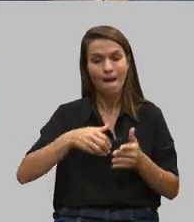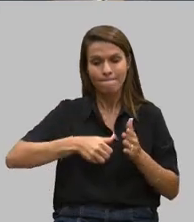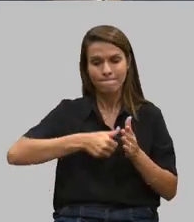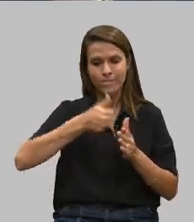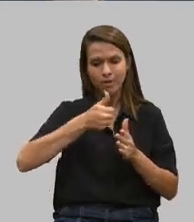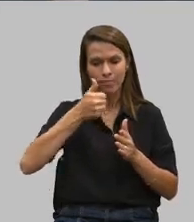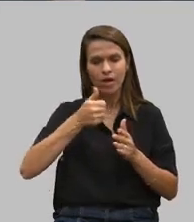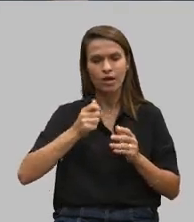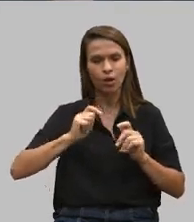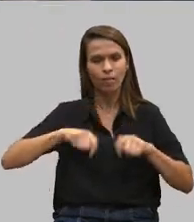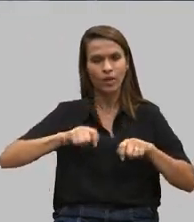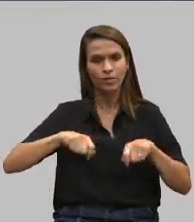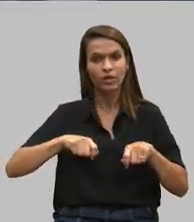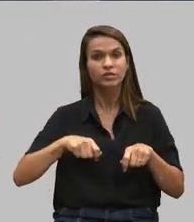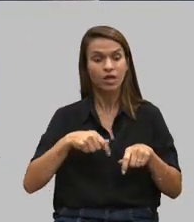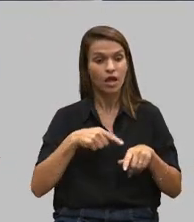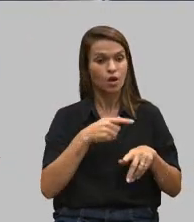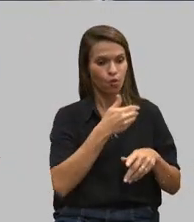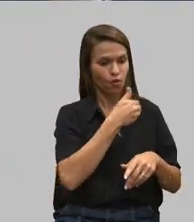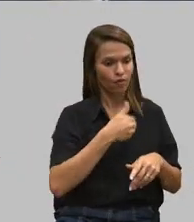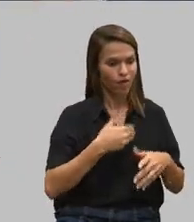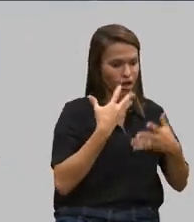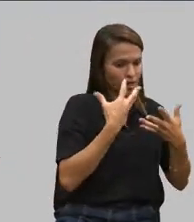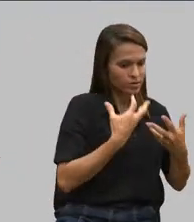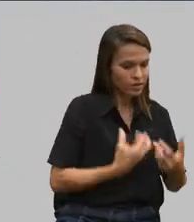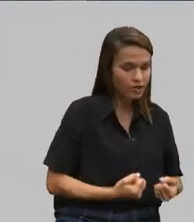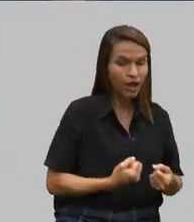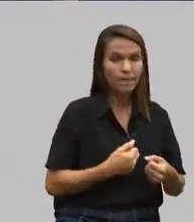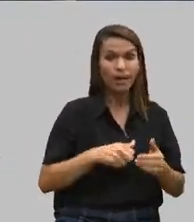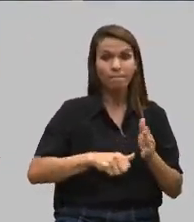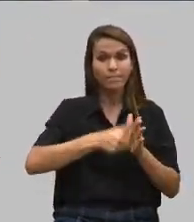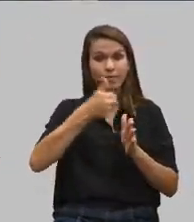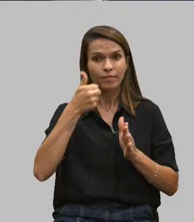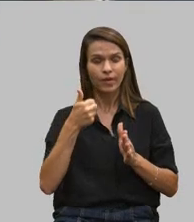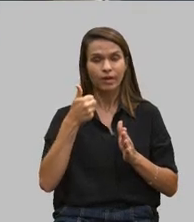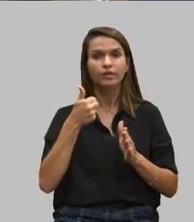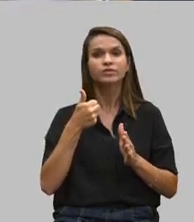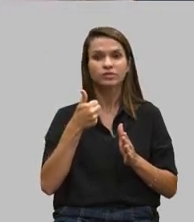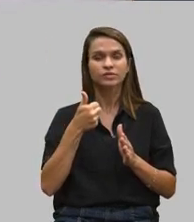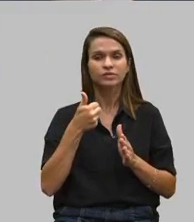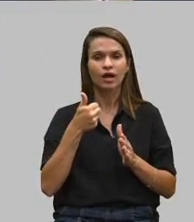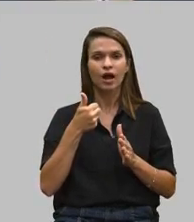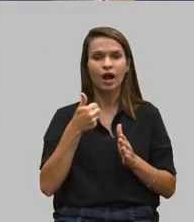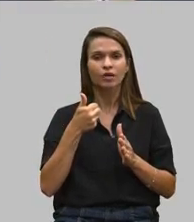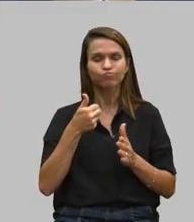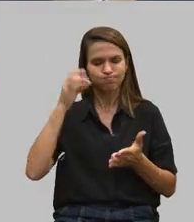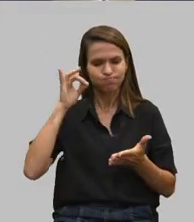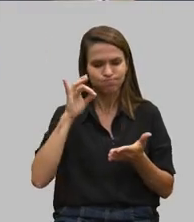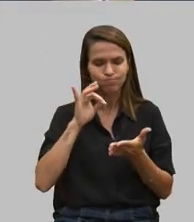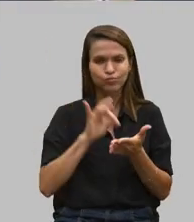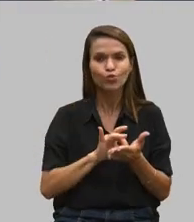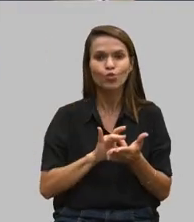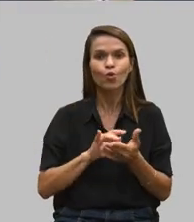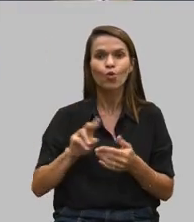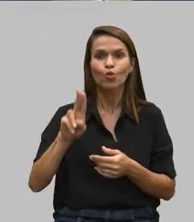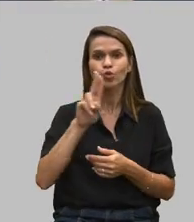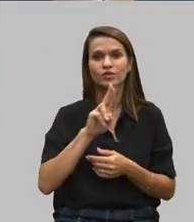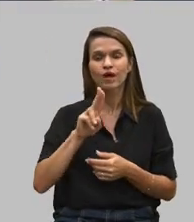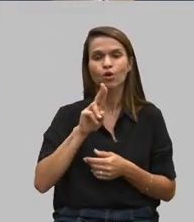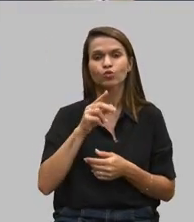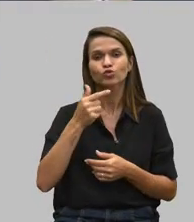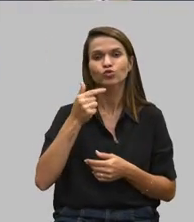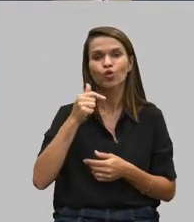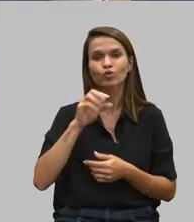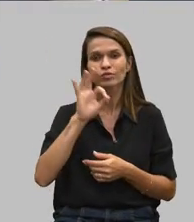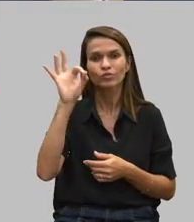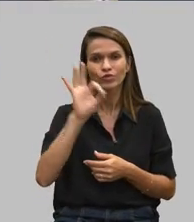é convencer um governo pela primeira vez a efetivamente utilizar os 12%